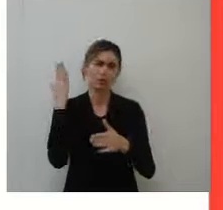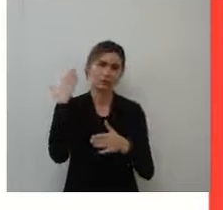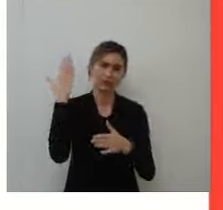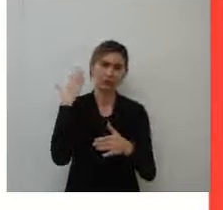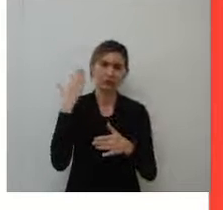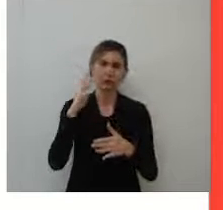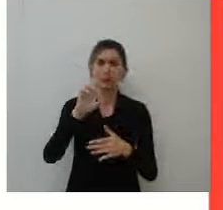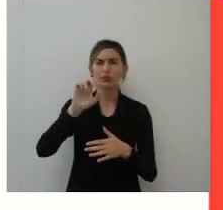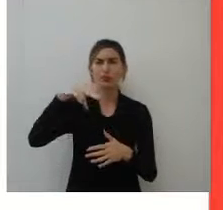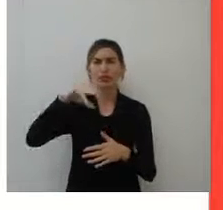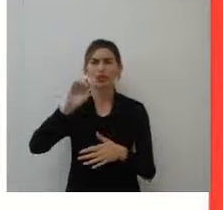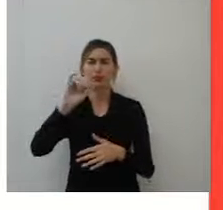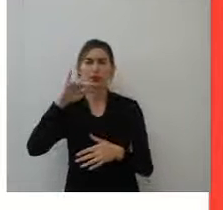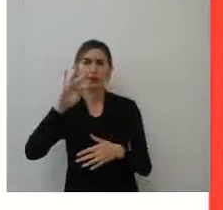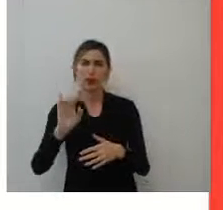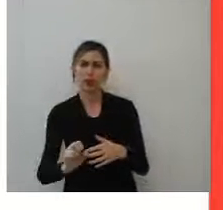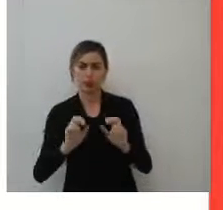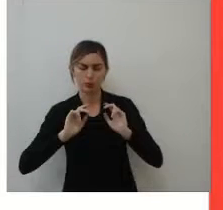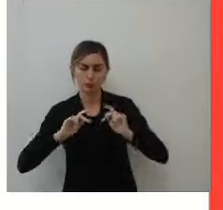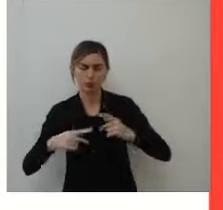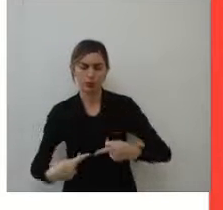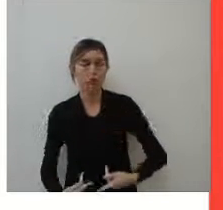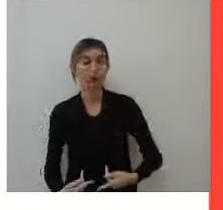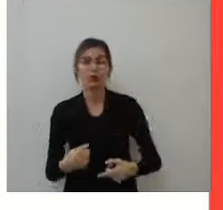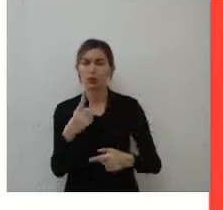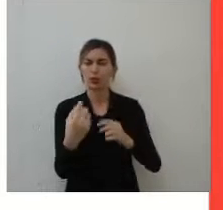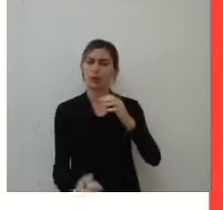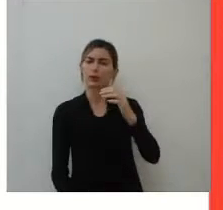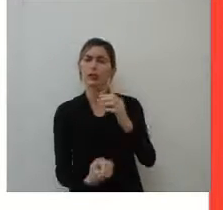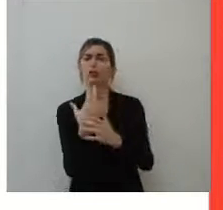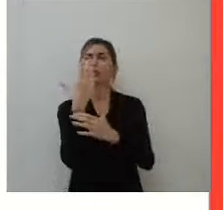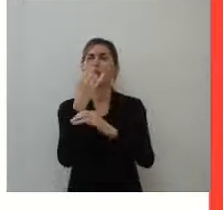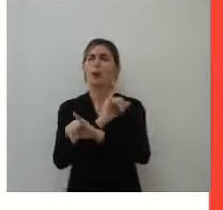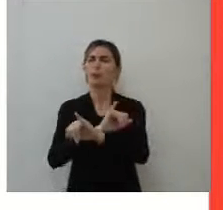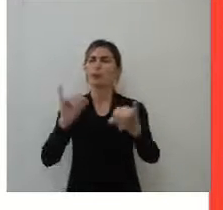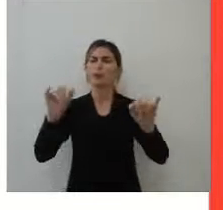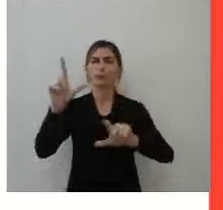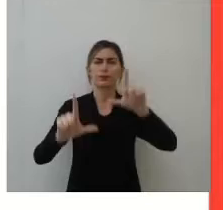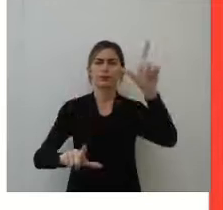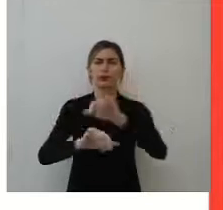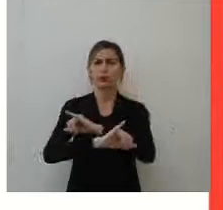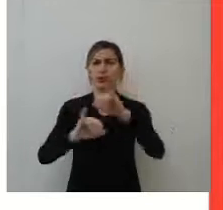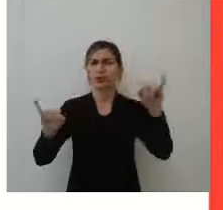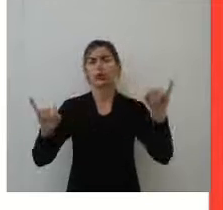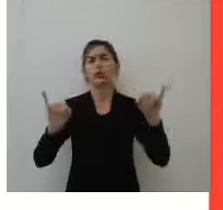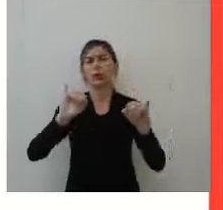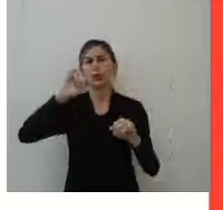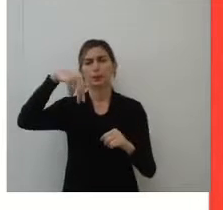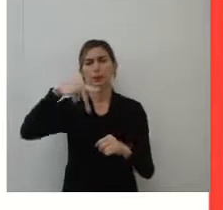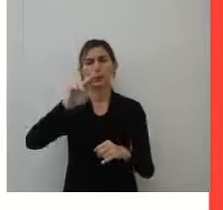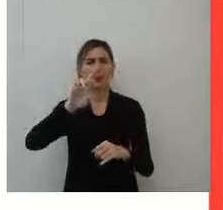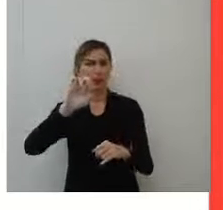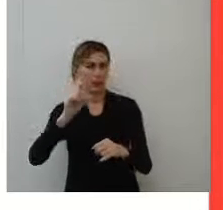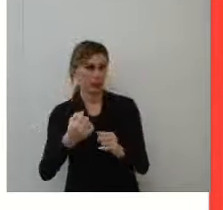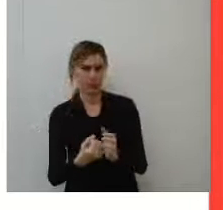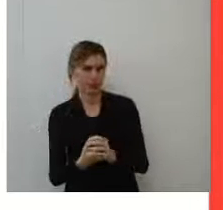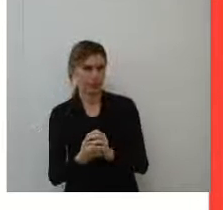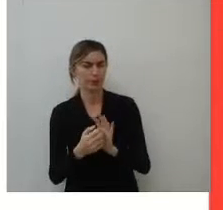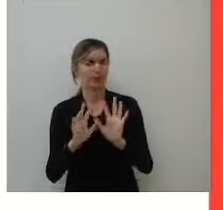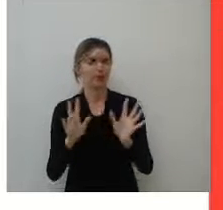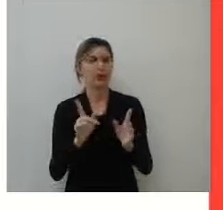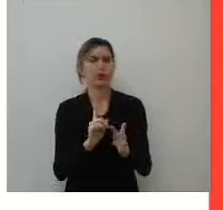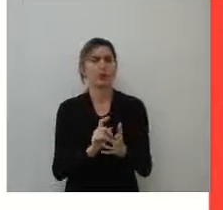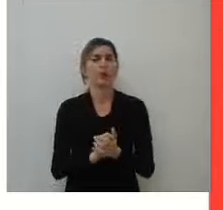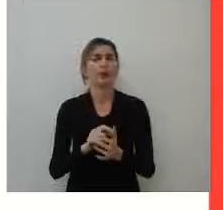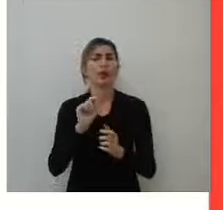do Renascimento, tá? Do humanismo, ele cria a imprensa. Na verdade, ele não cria a imprensa. Vamos pontuar aí. Ele